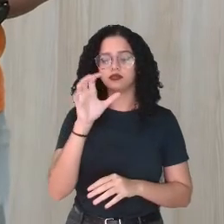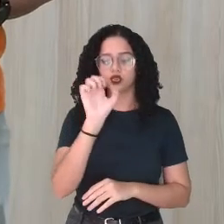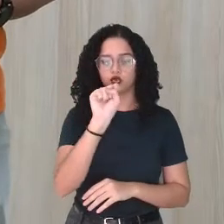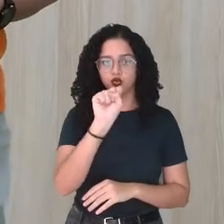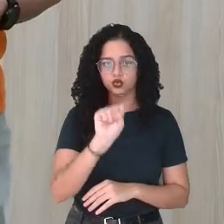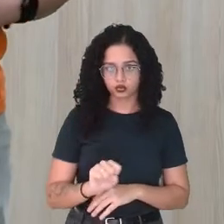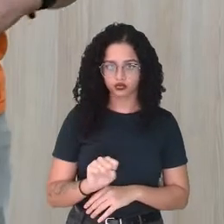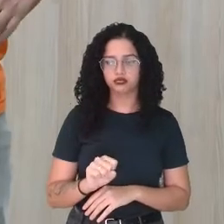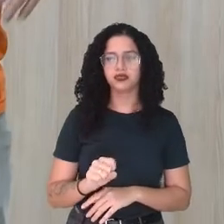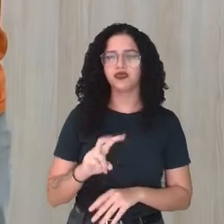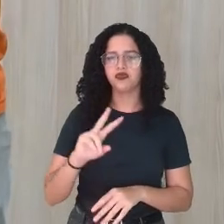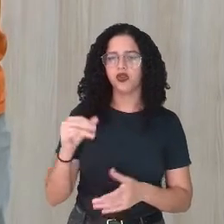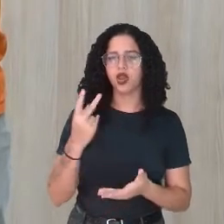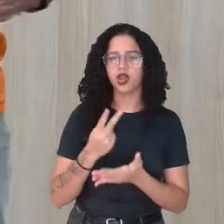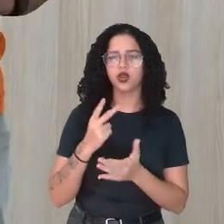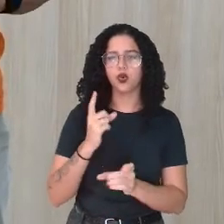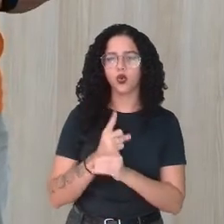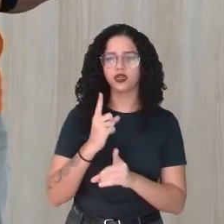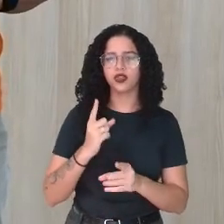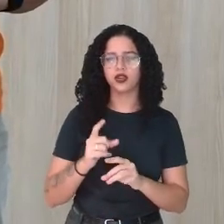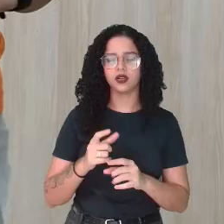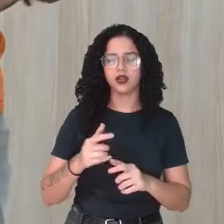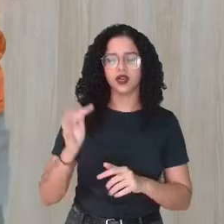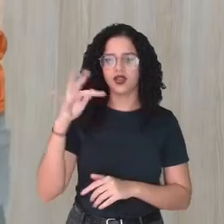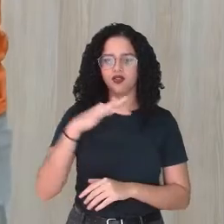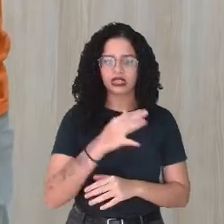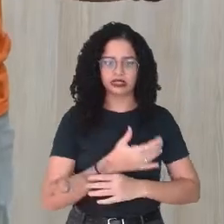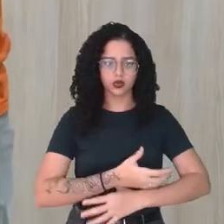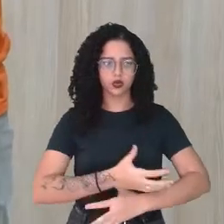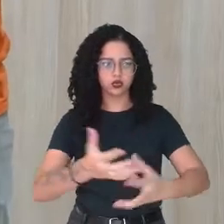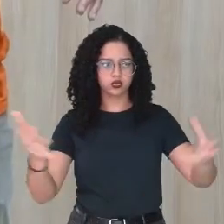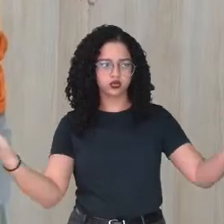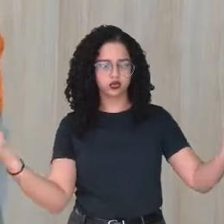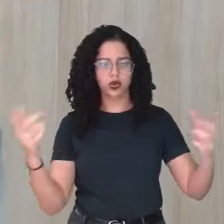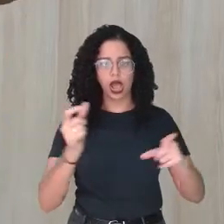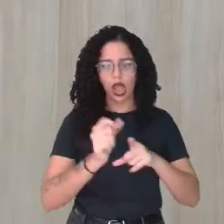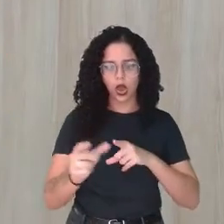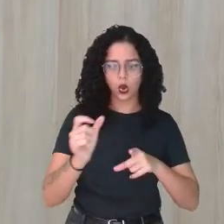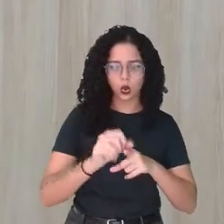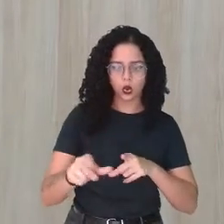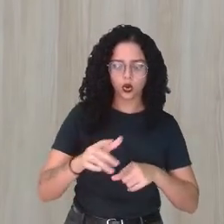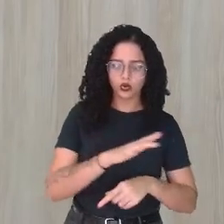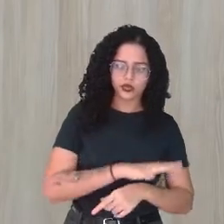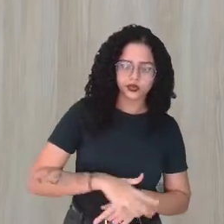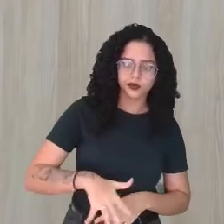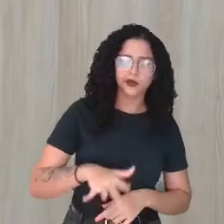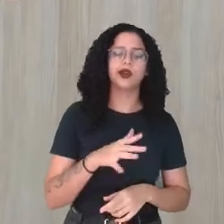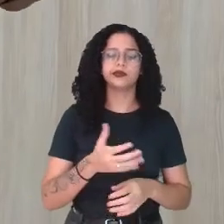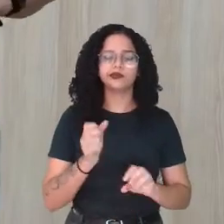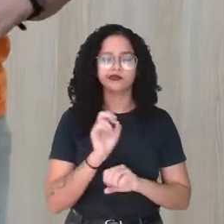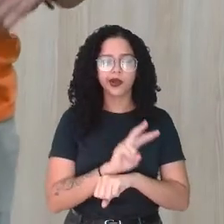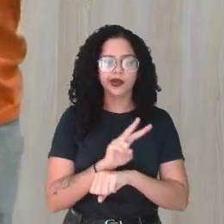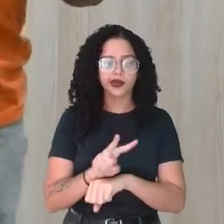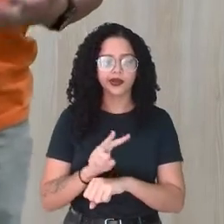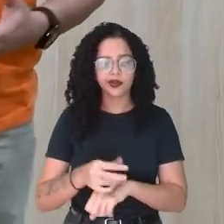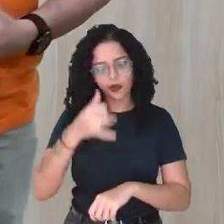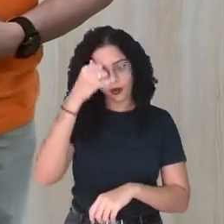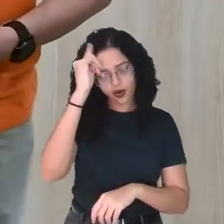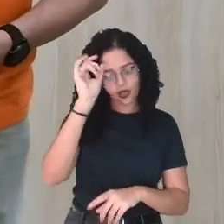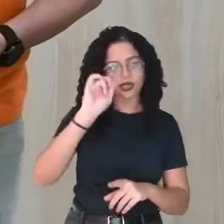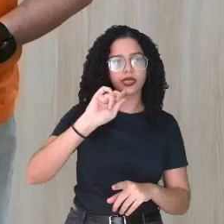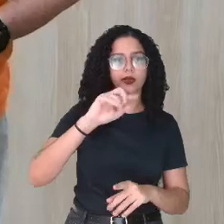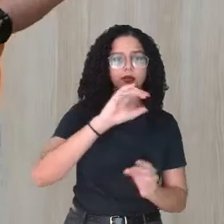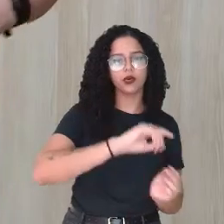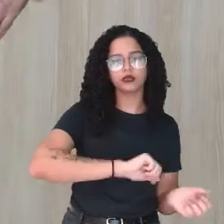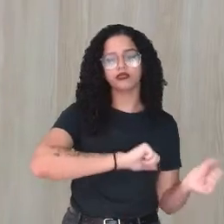e sudeste, a gente vai encontrar imensas fazendas, fazendas que alugam espaço para criar o gado, né? Confinar o gado para ir para o